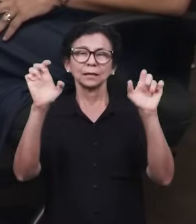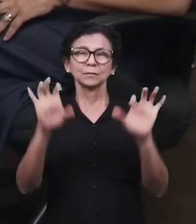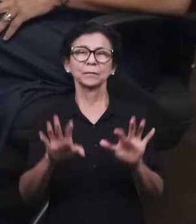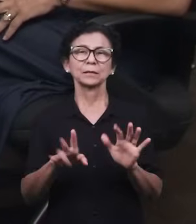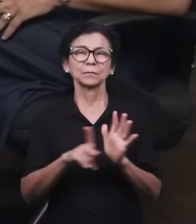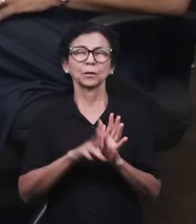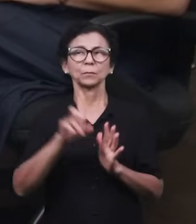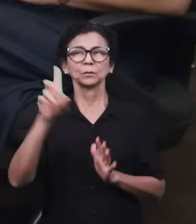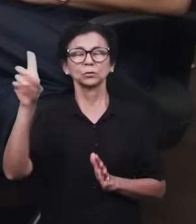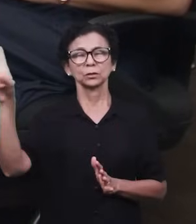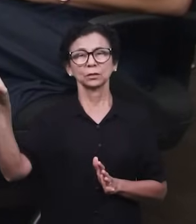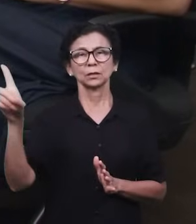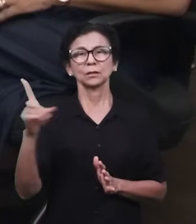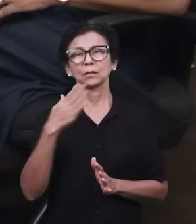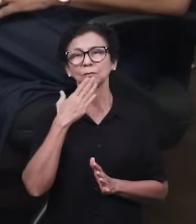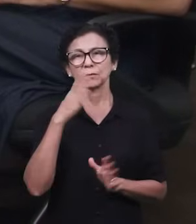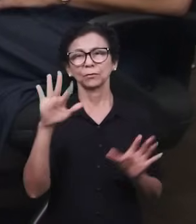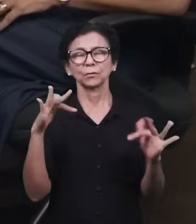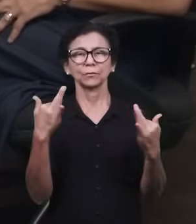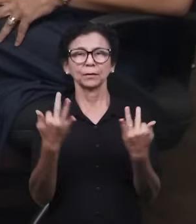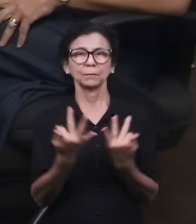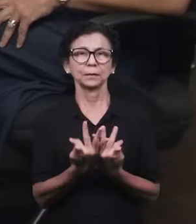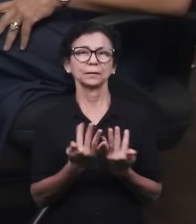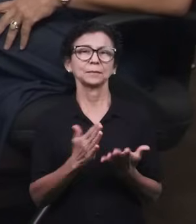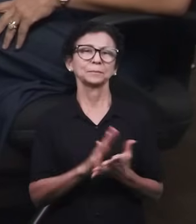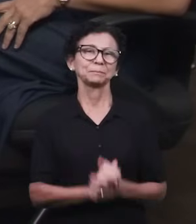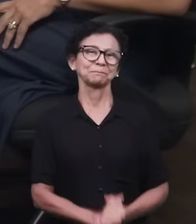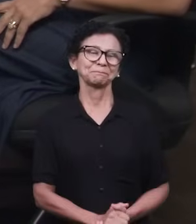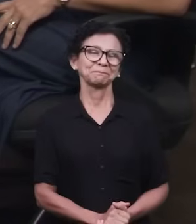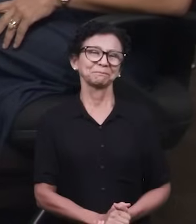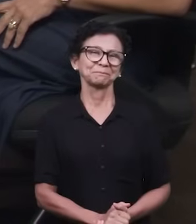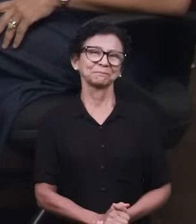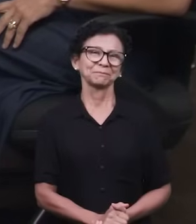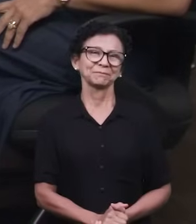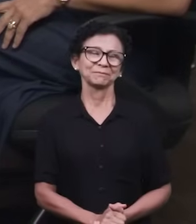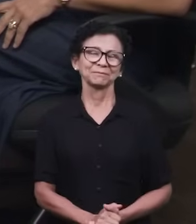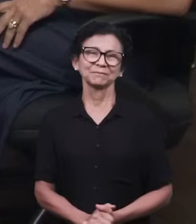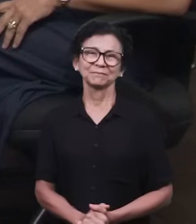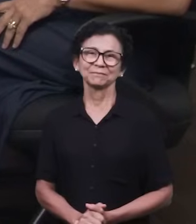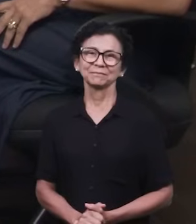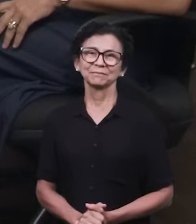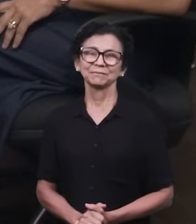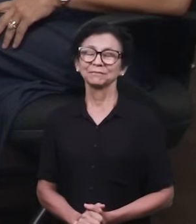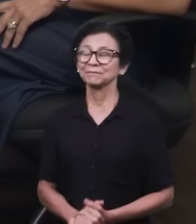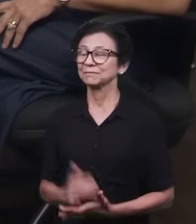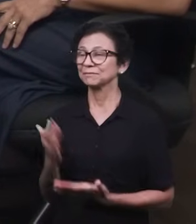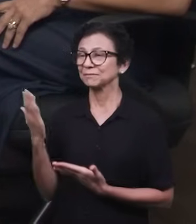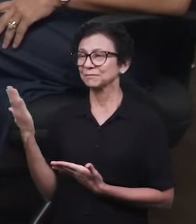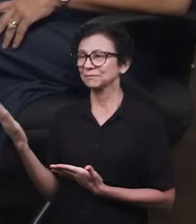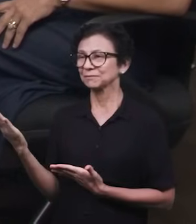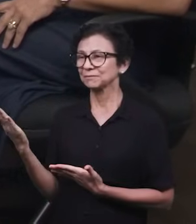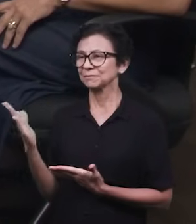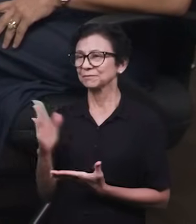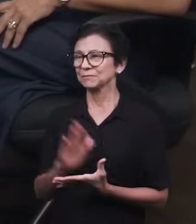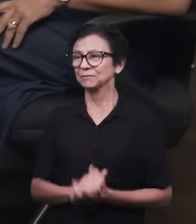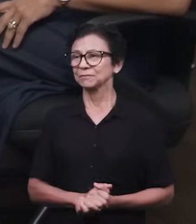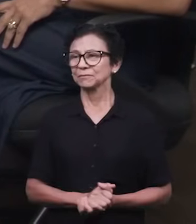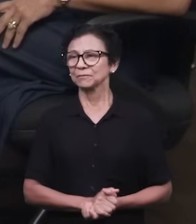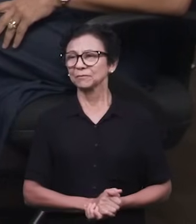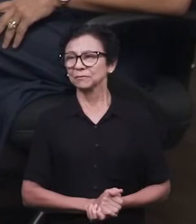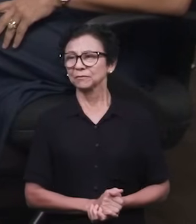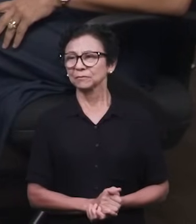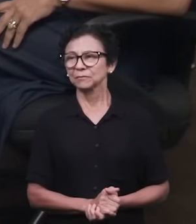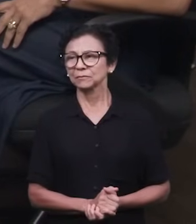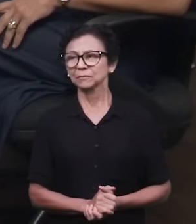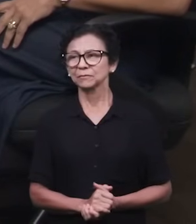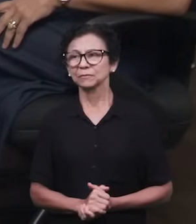nossa família, né? Através da música, através do louvor. Paz do Senhor a todos. Amém. Louvado seja o nome do Senhor. A Sara está aqui. Nós